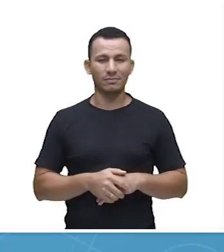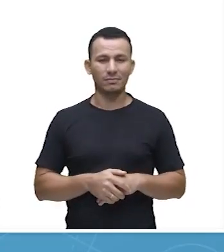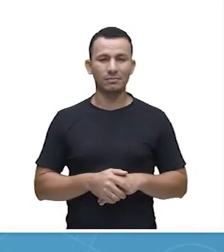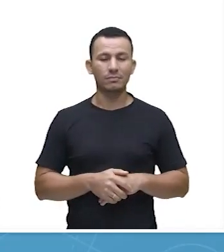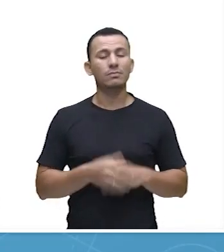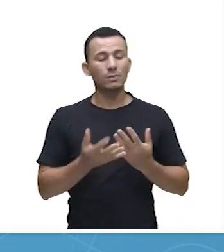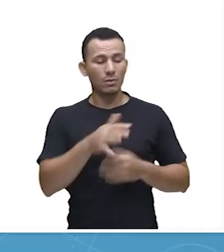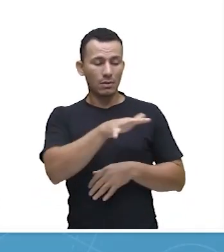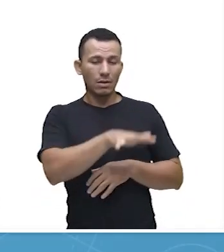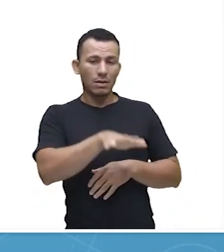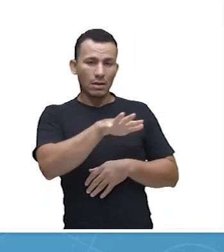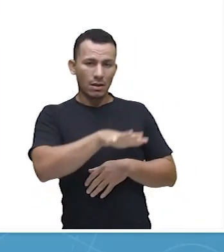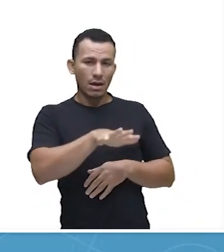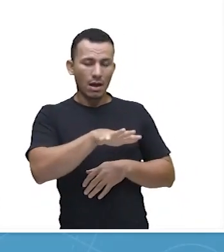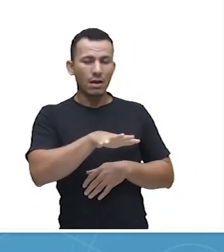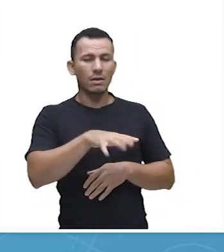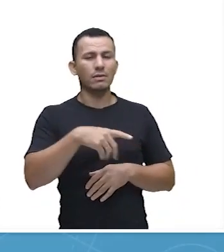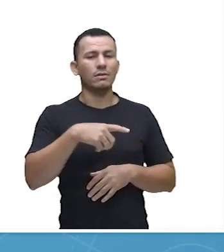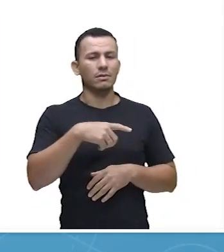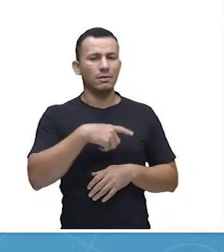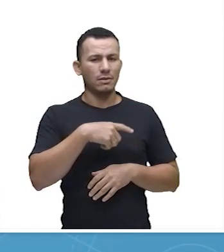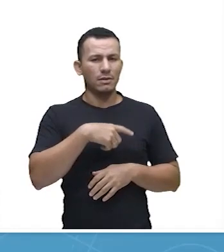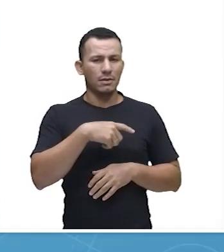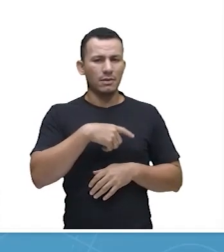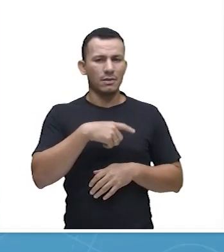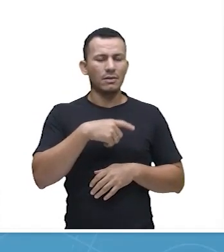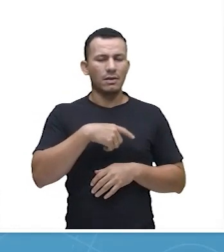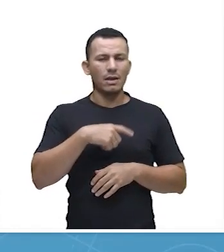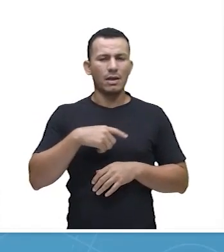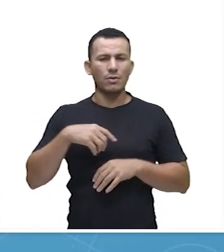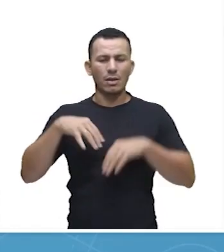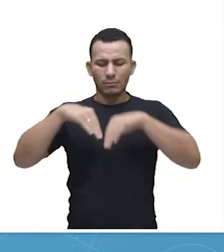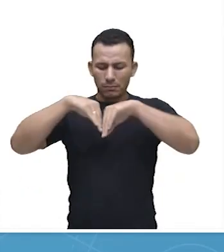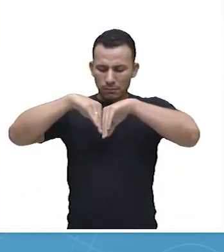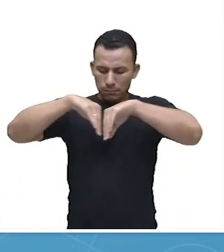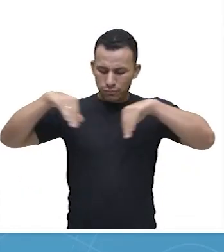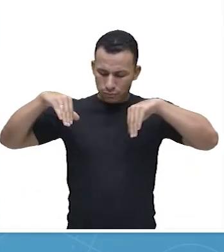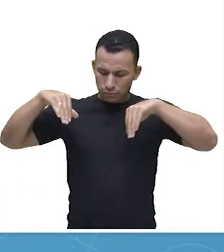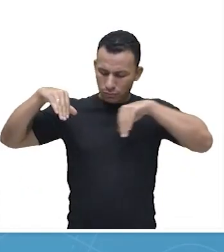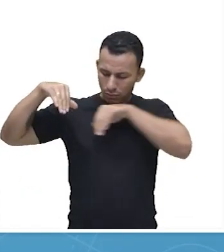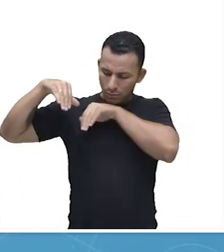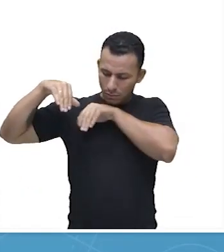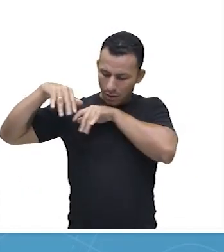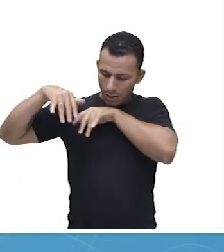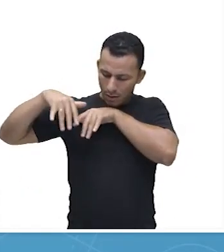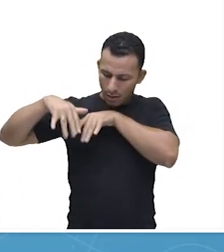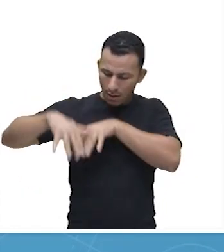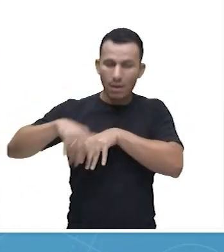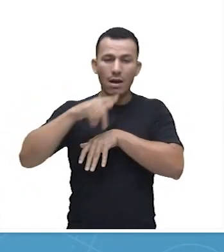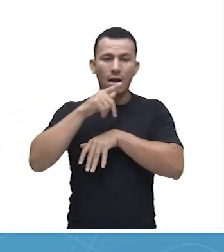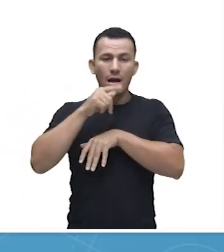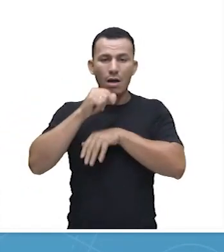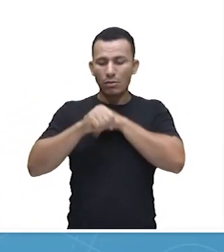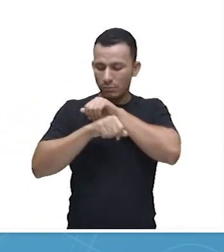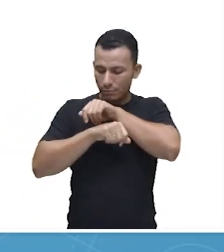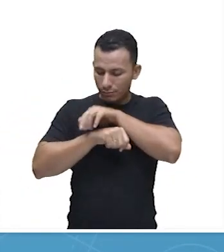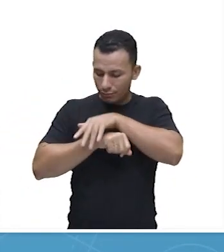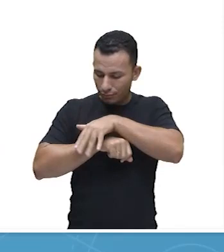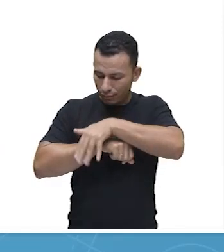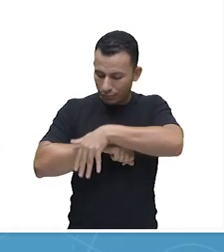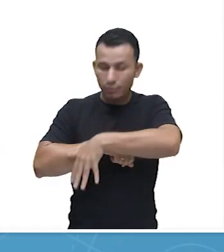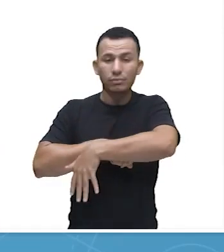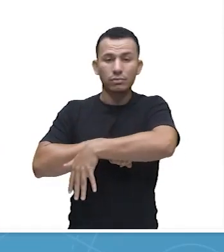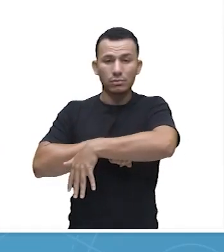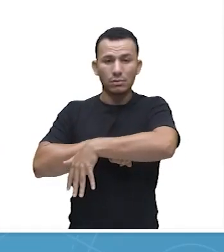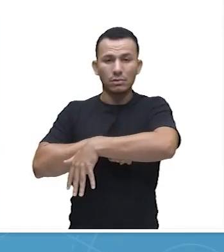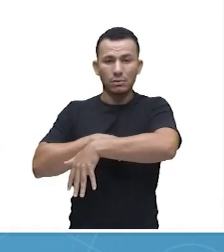região existe, não é? Essa fenda gigantesca onde há uma catarata. E aí está a aplicação dos índios,